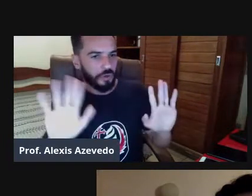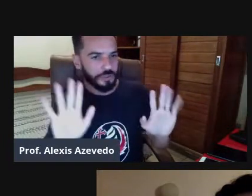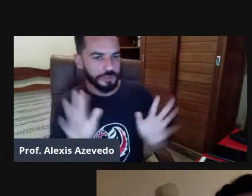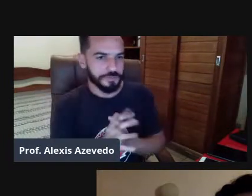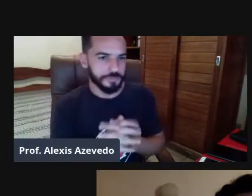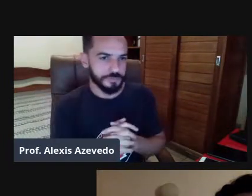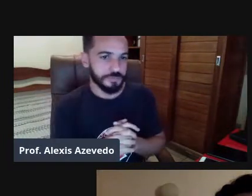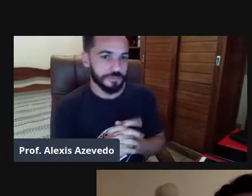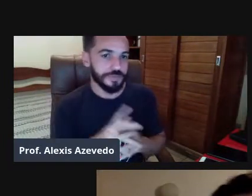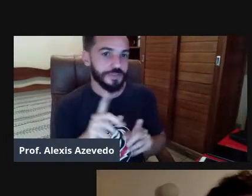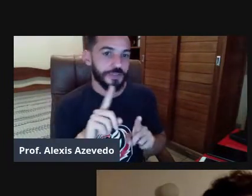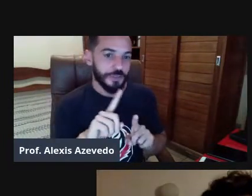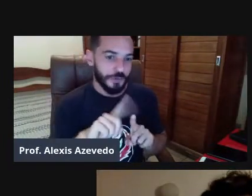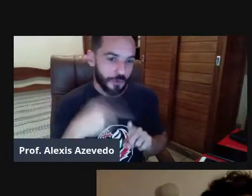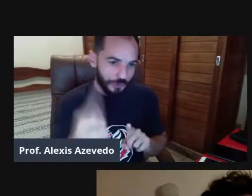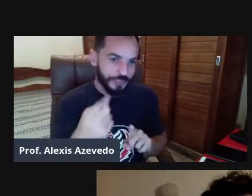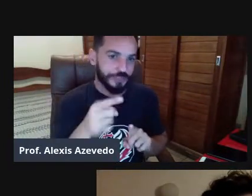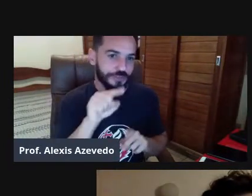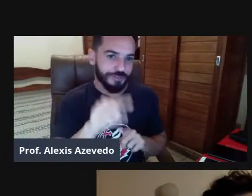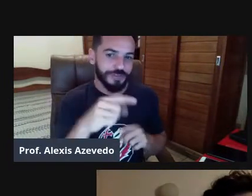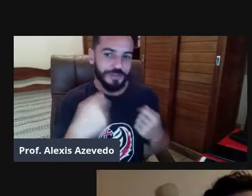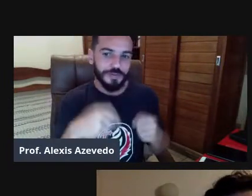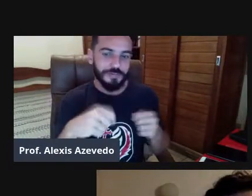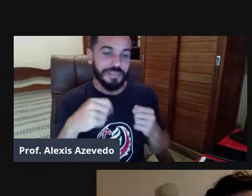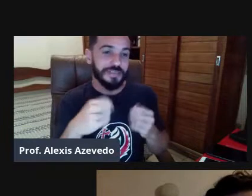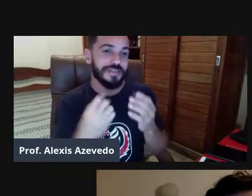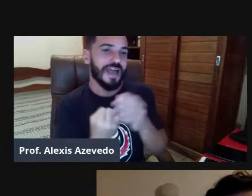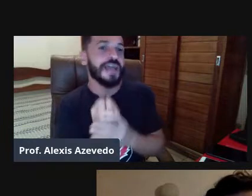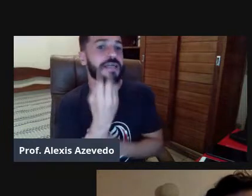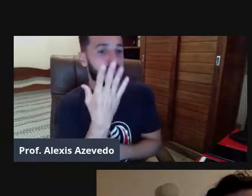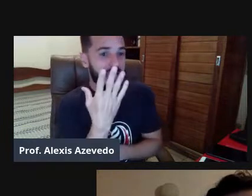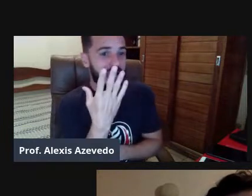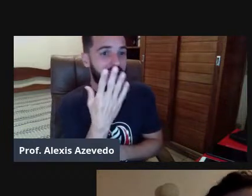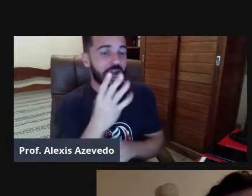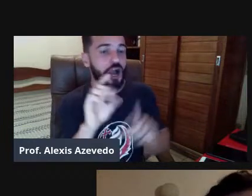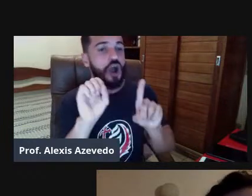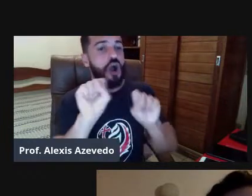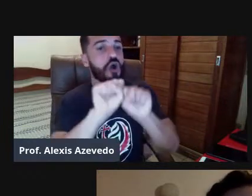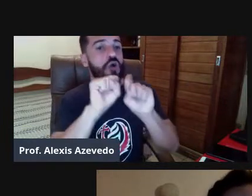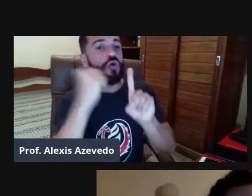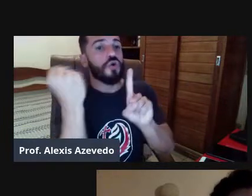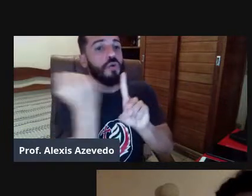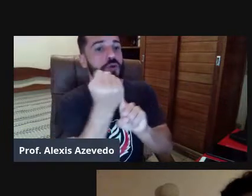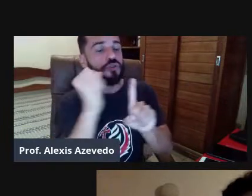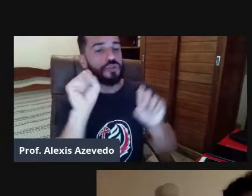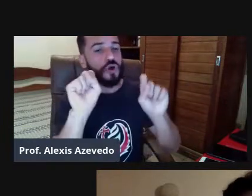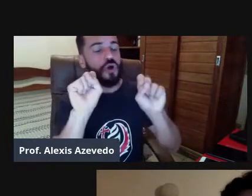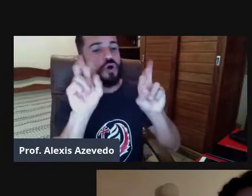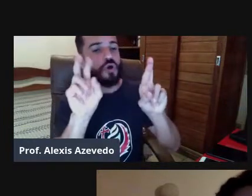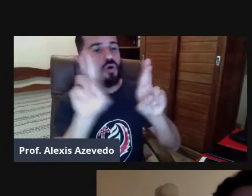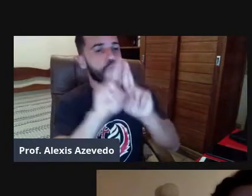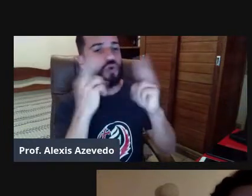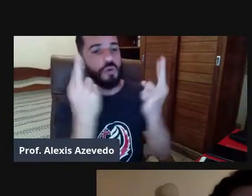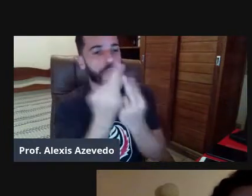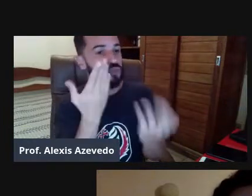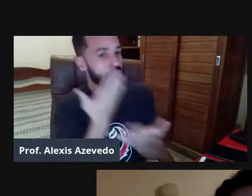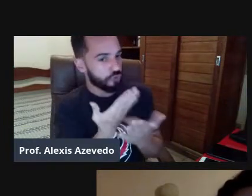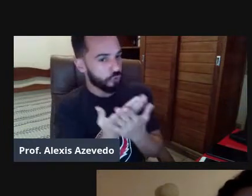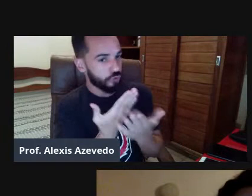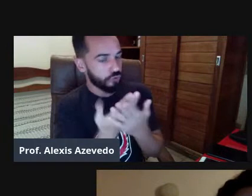E com isso a gente também tem criado, né, Daniela, grupos de estudos na escola, né? Tem grupos de